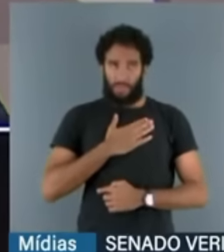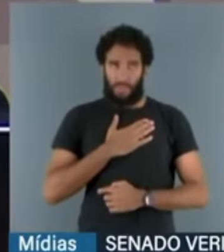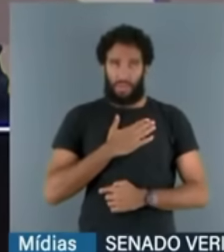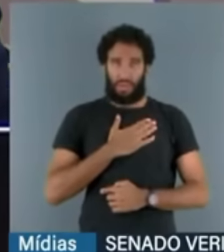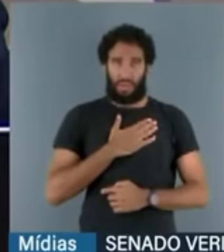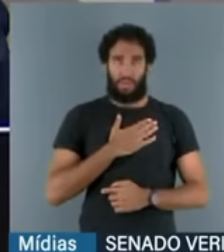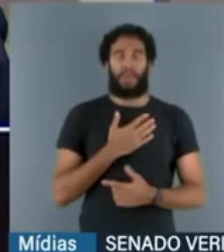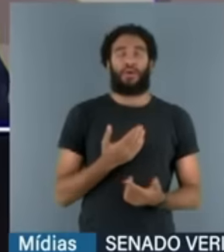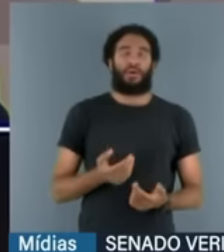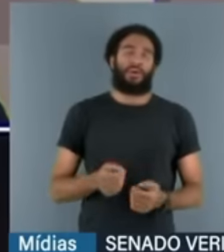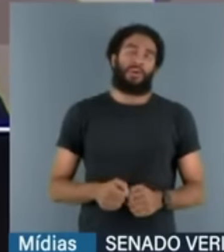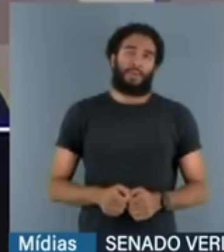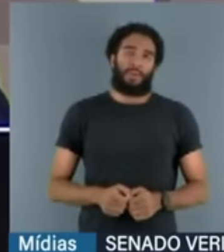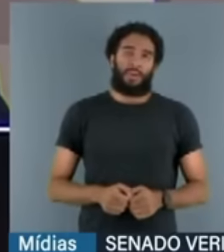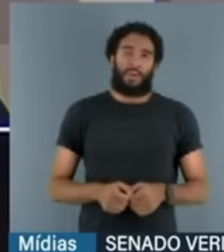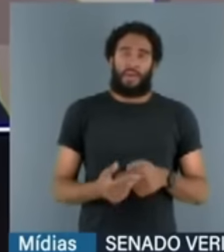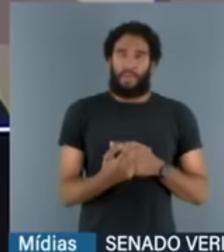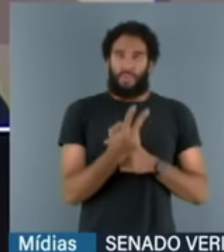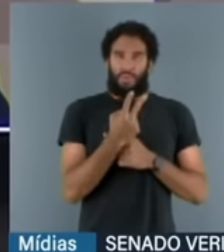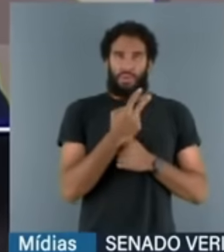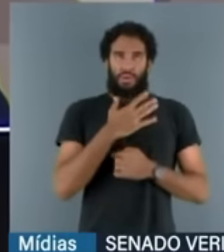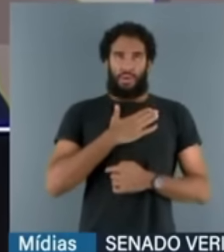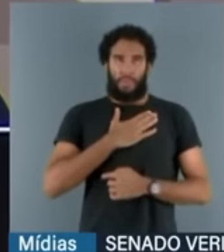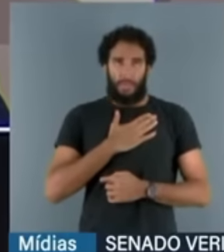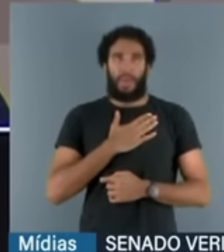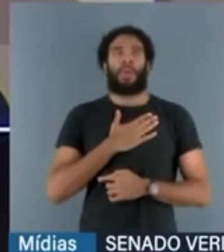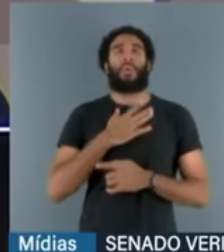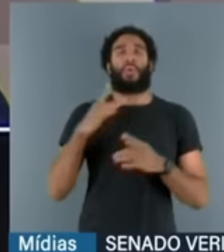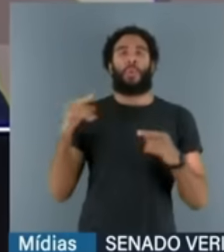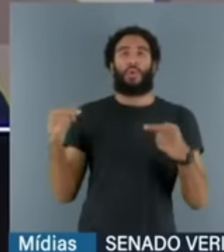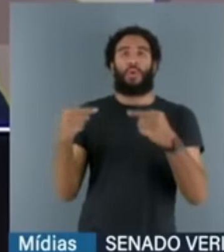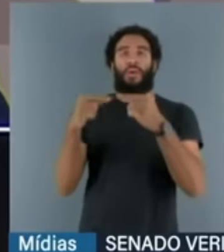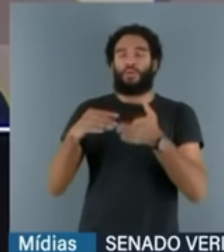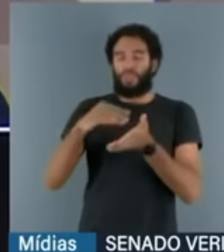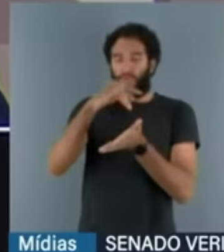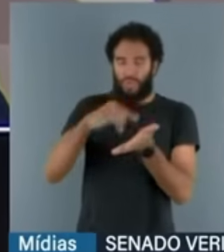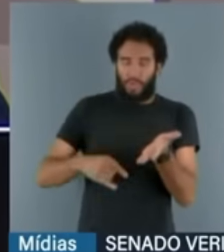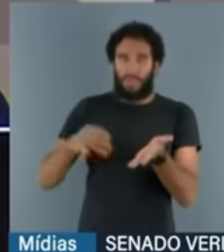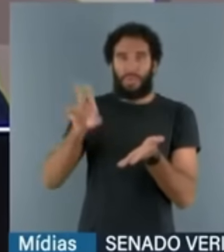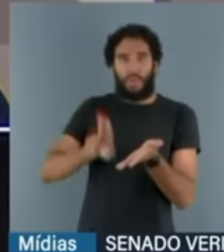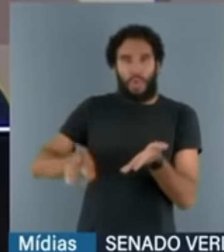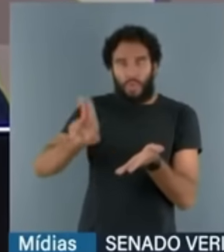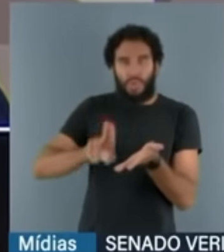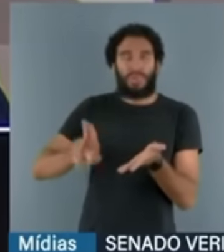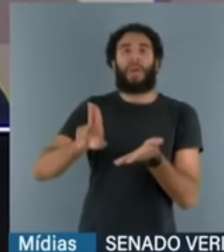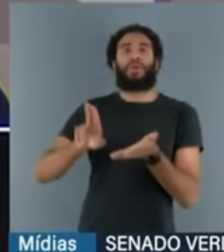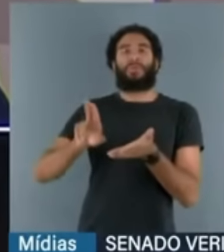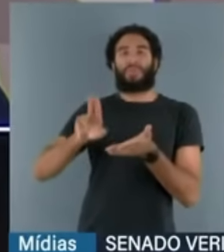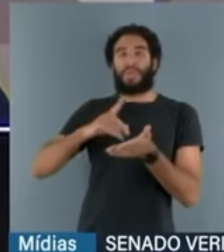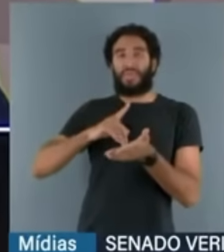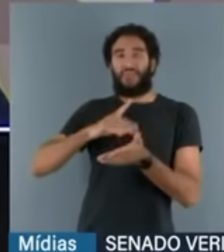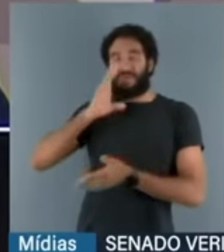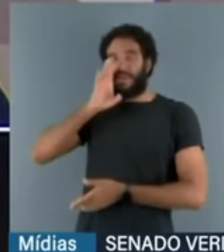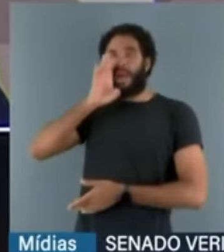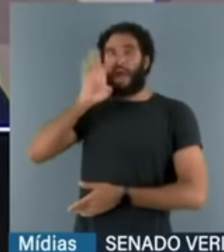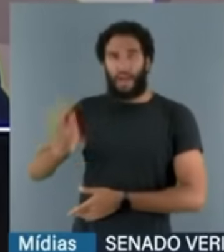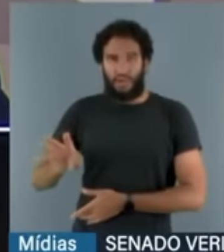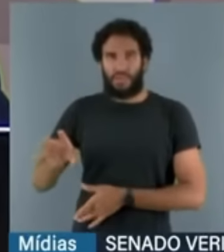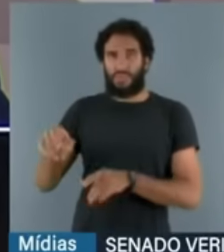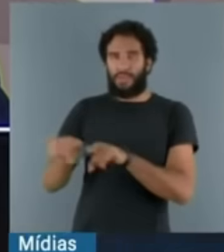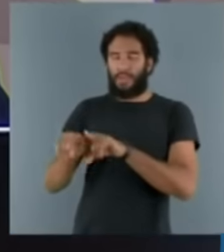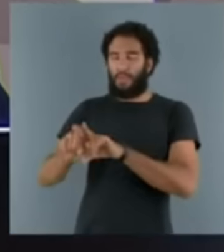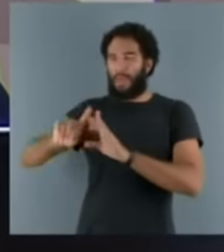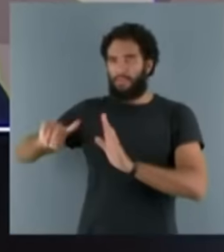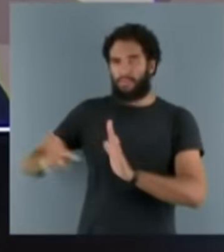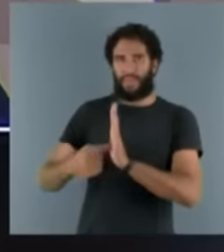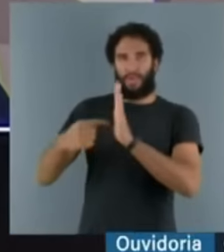foi franqueado a minha defesa a íntegra dos documentos utilizados pela acusação na formulação da